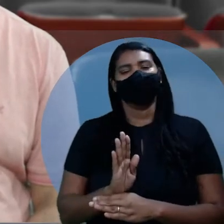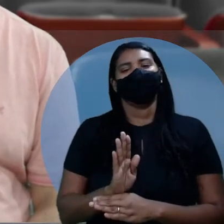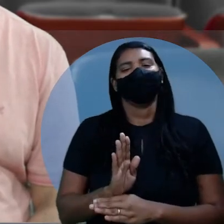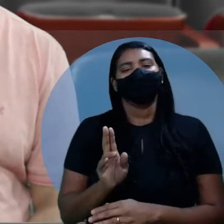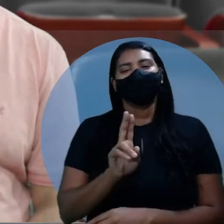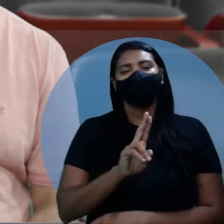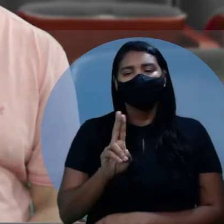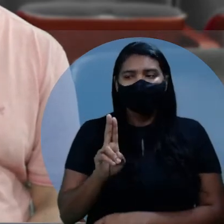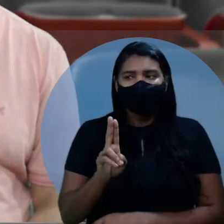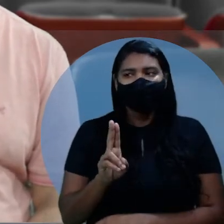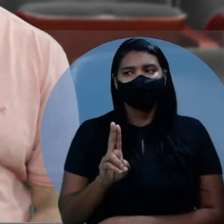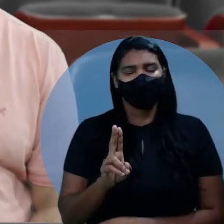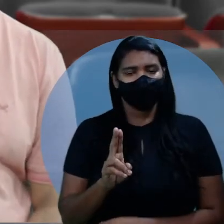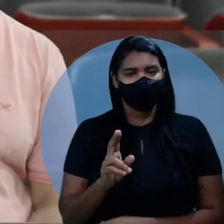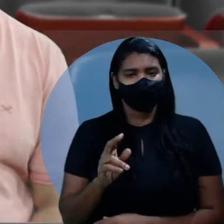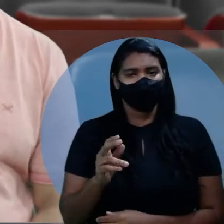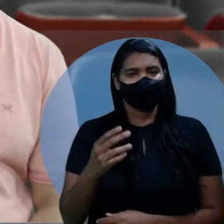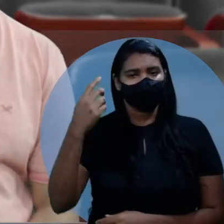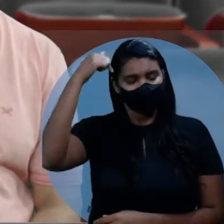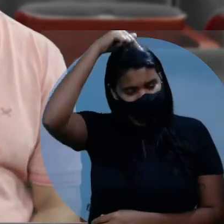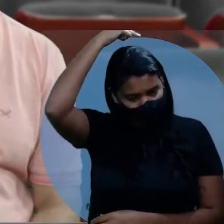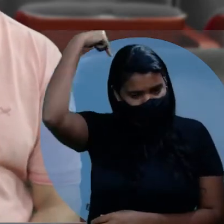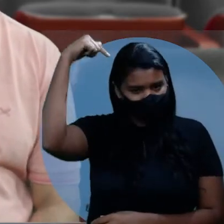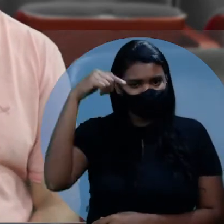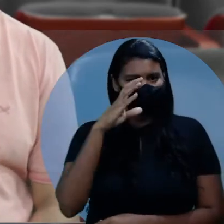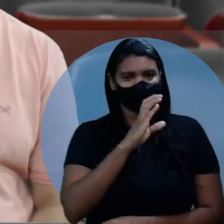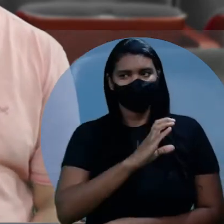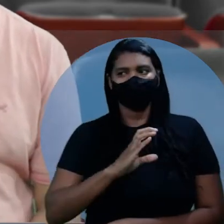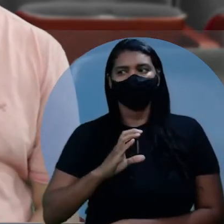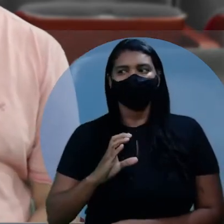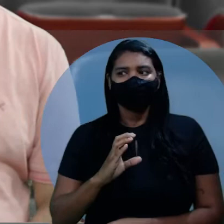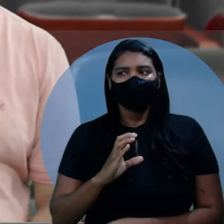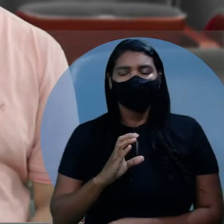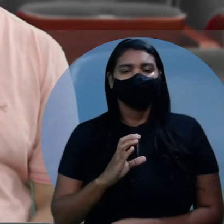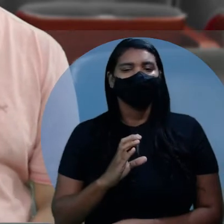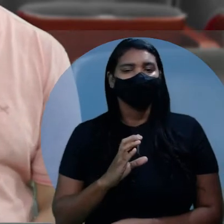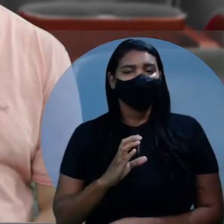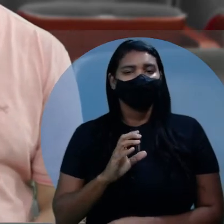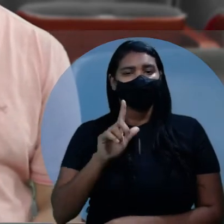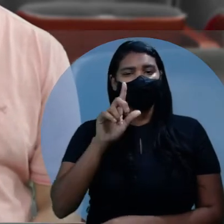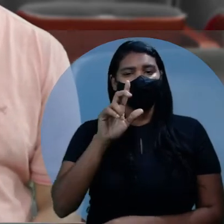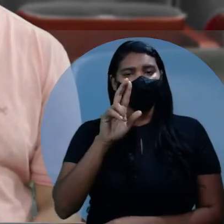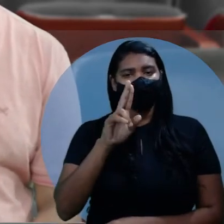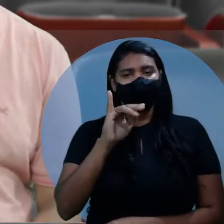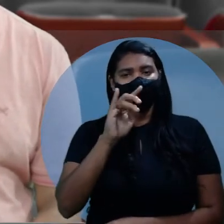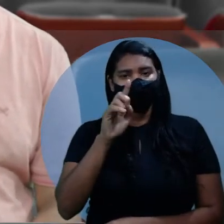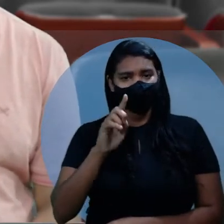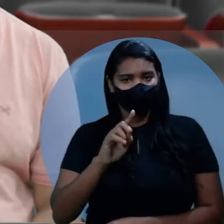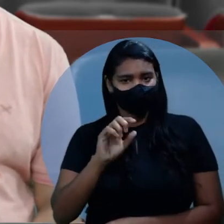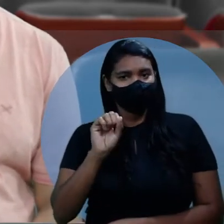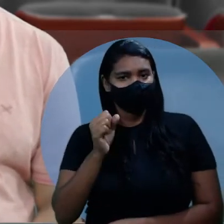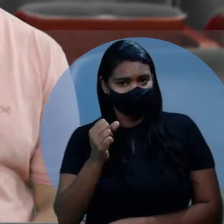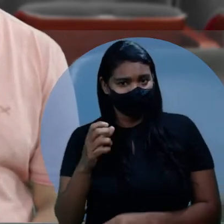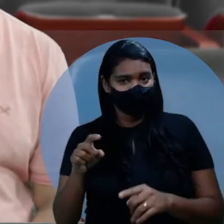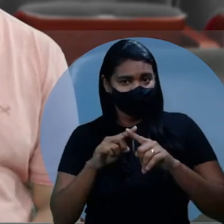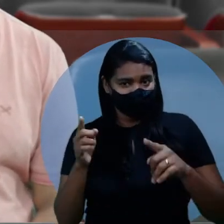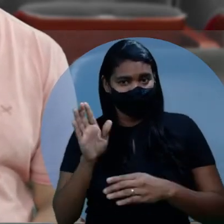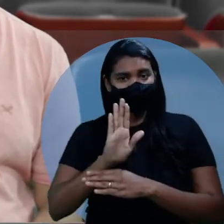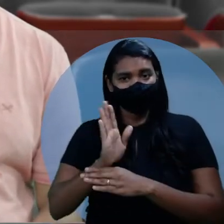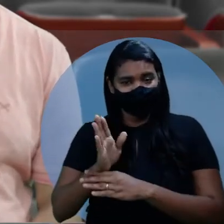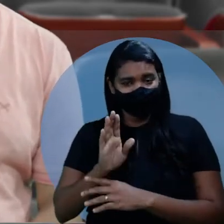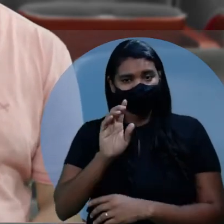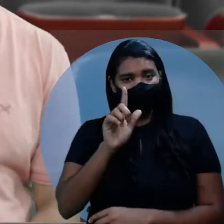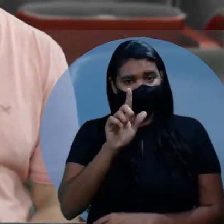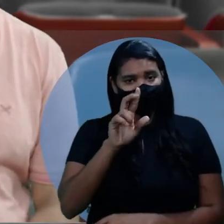IX, que se tornou um santo católico, né? E o Luís de lá é um Luís com S, mas o Luís do cinema é um